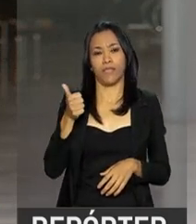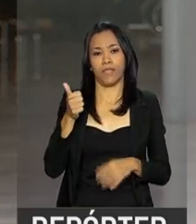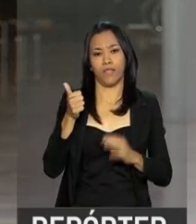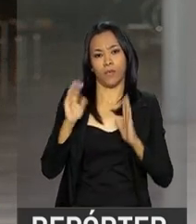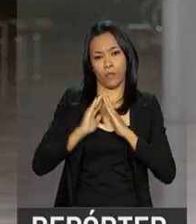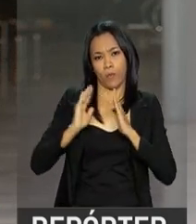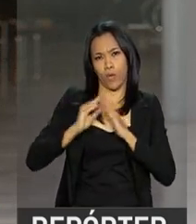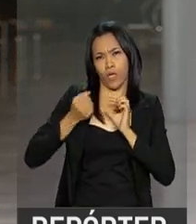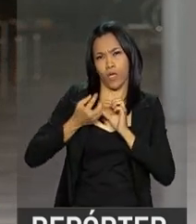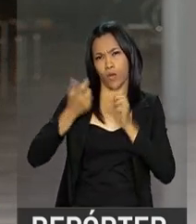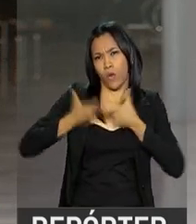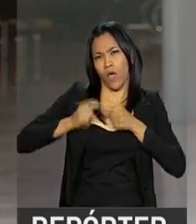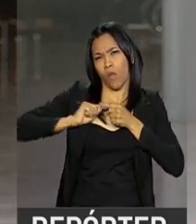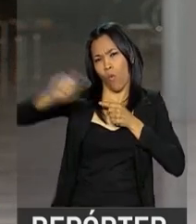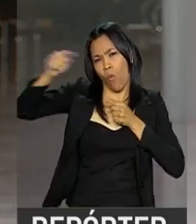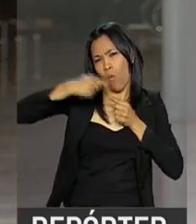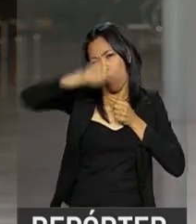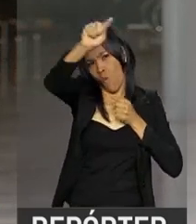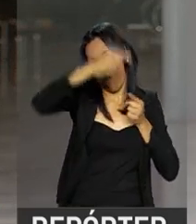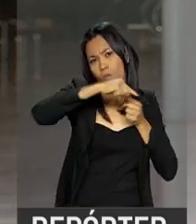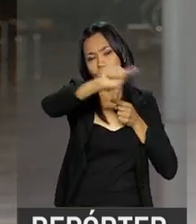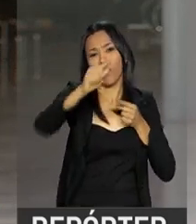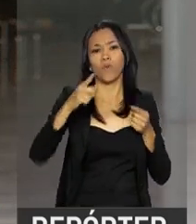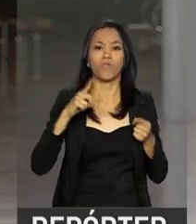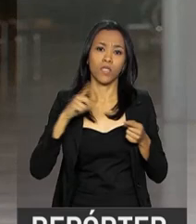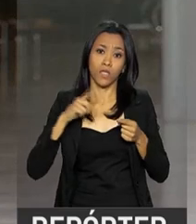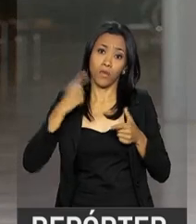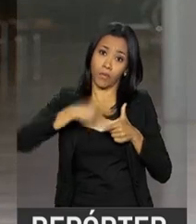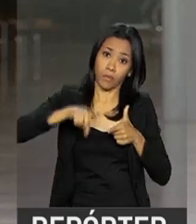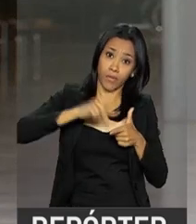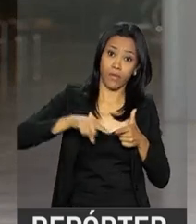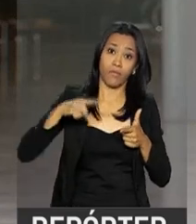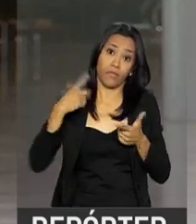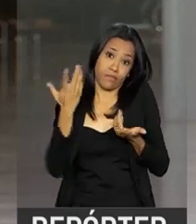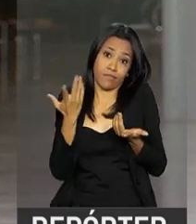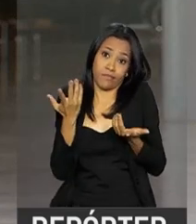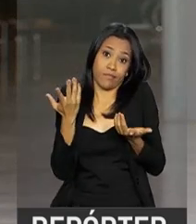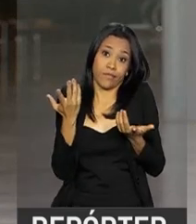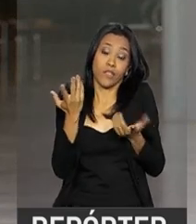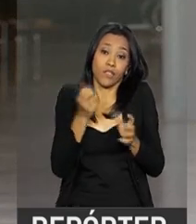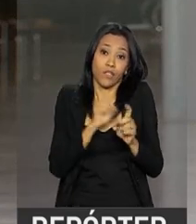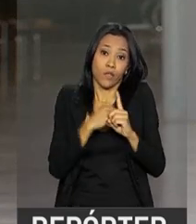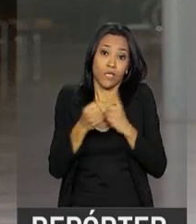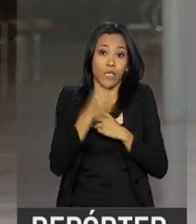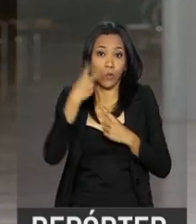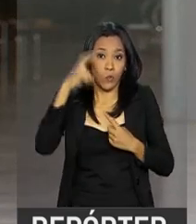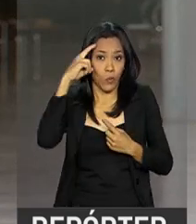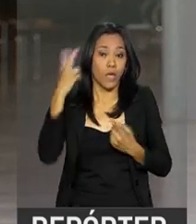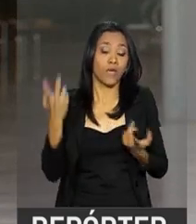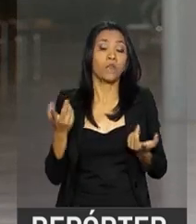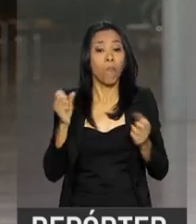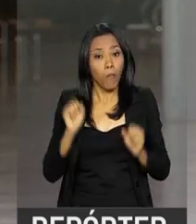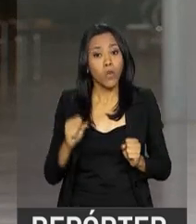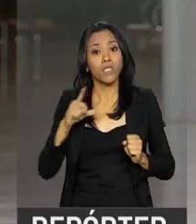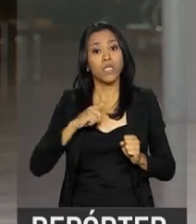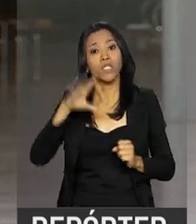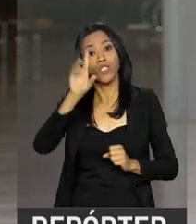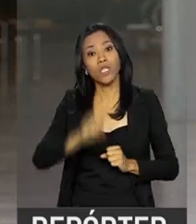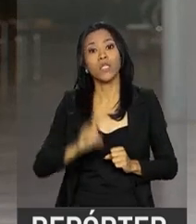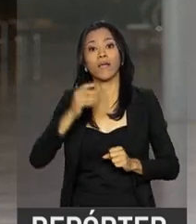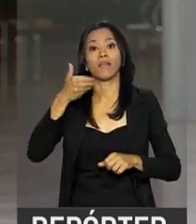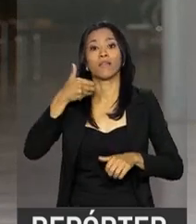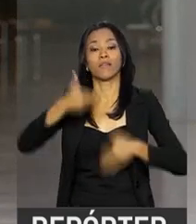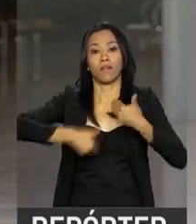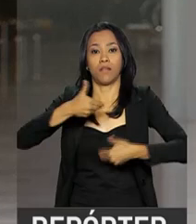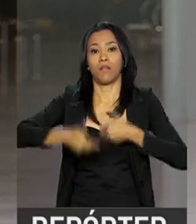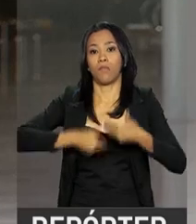ou que tenham outras dificuldades sociais e culturais possam ter acesso a exames e tratamento contra o câncer